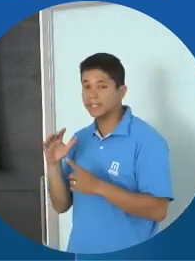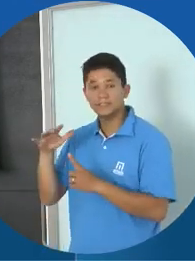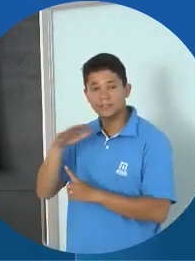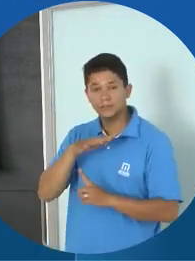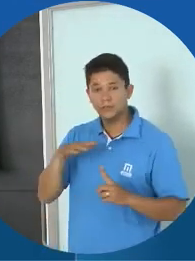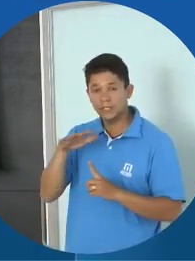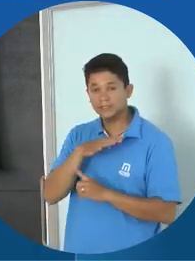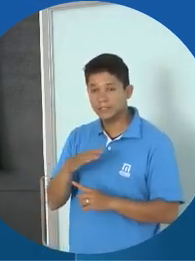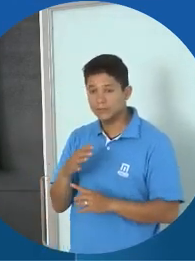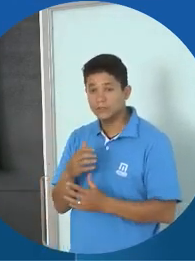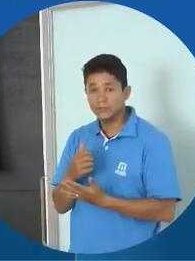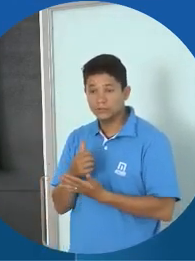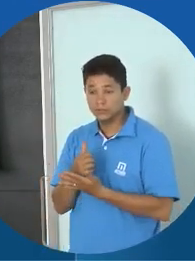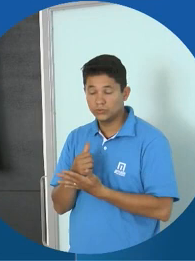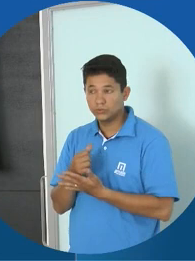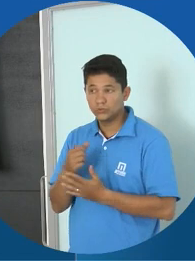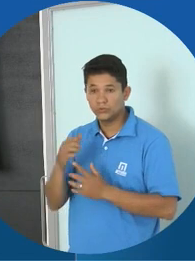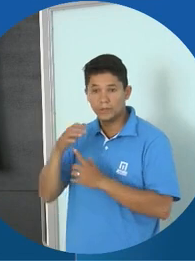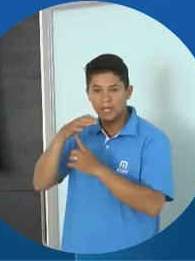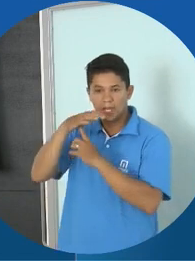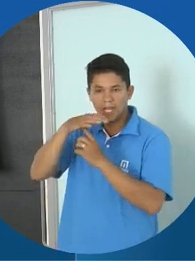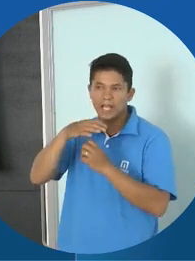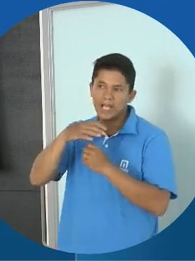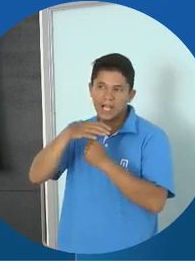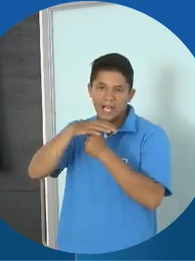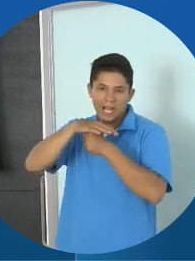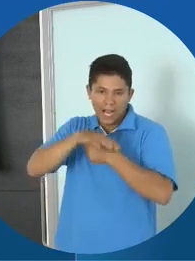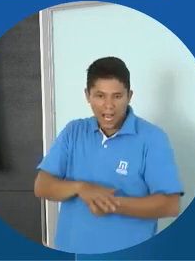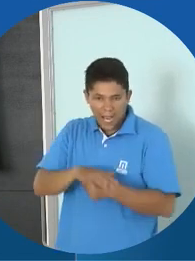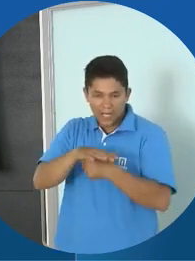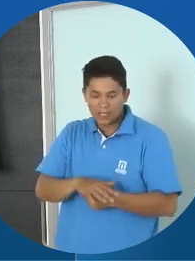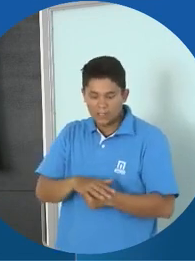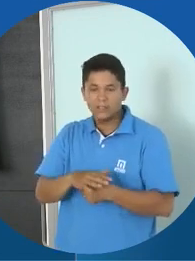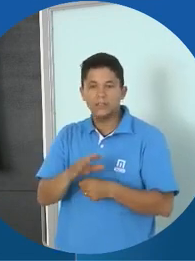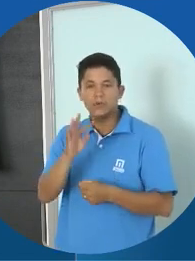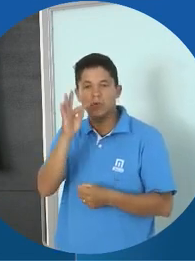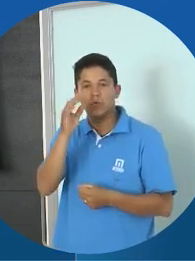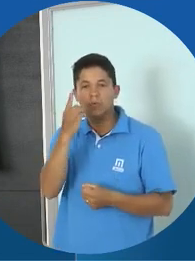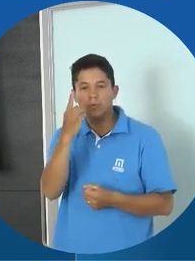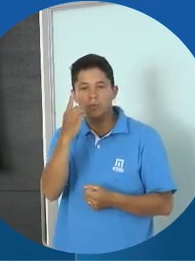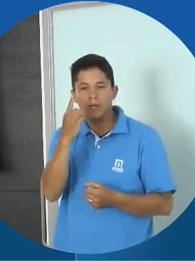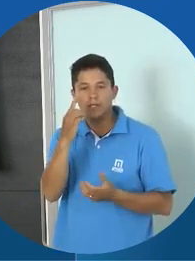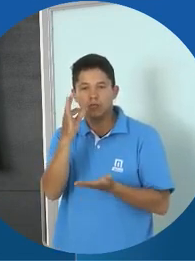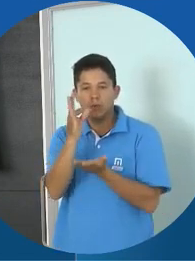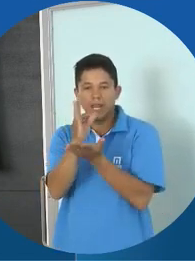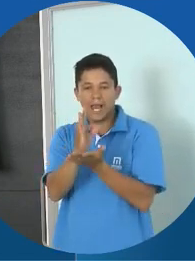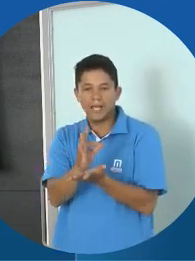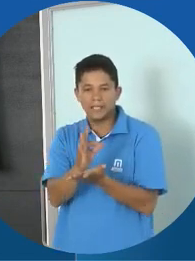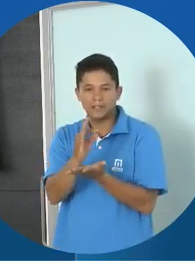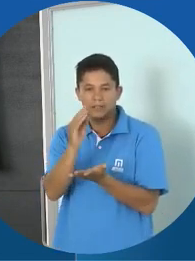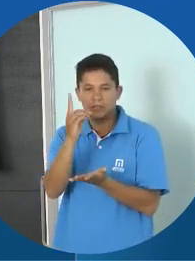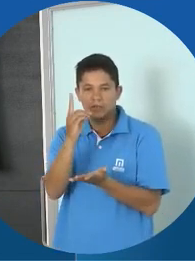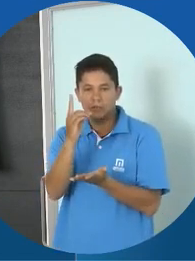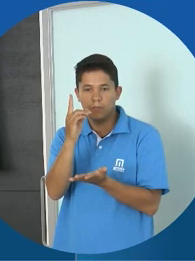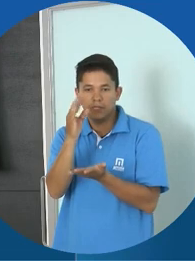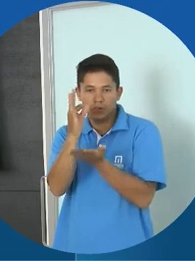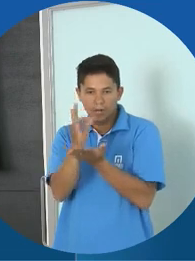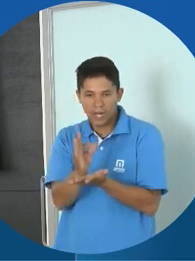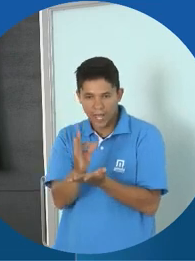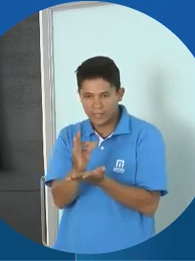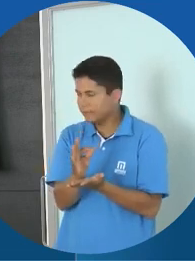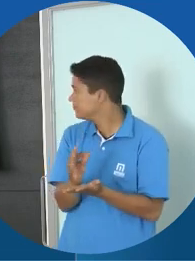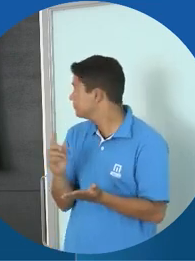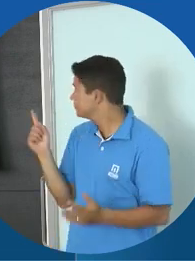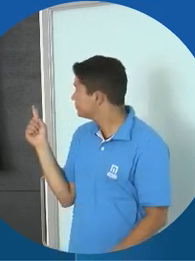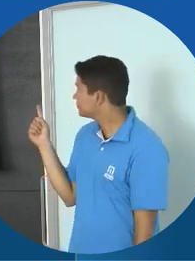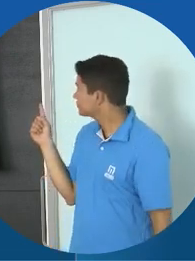sobrecarga maior, chegando a um pouco mais de 1 tonelada por metro quadrado. Fazendo o mesmo produto, que